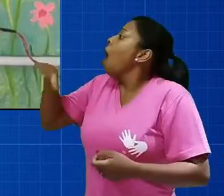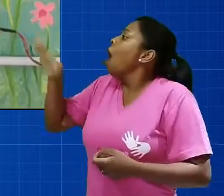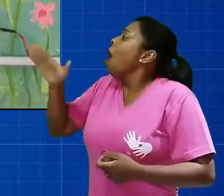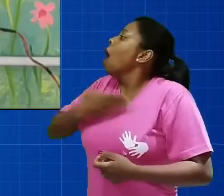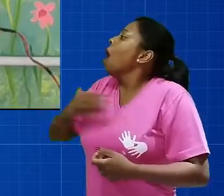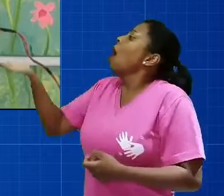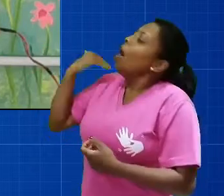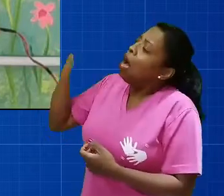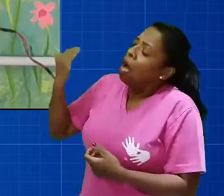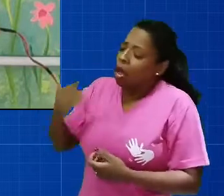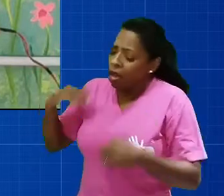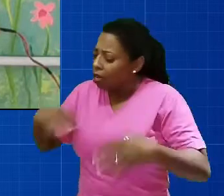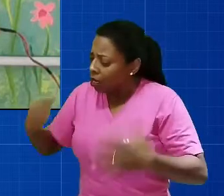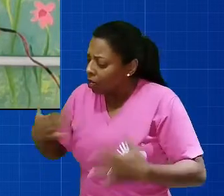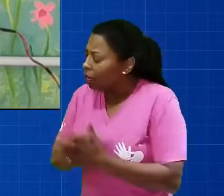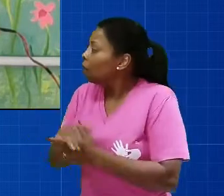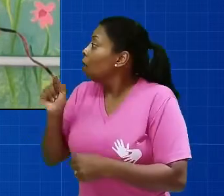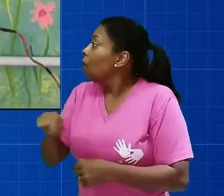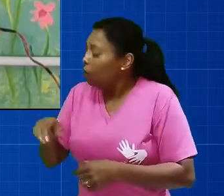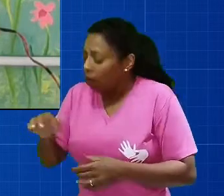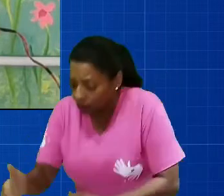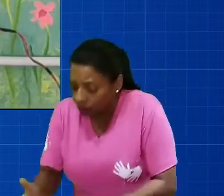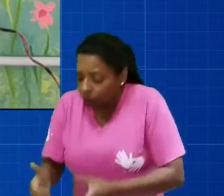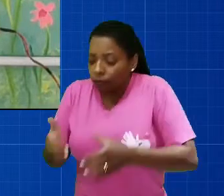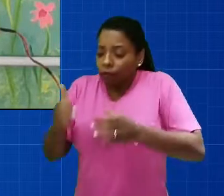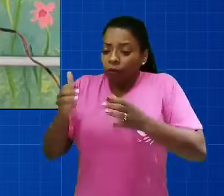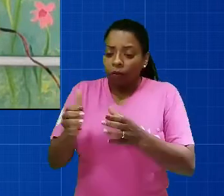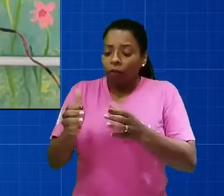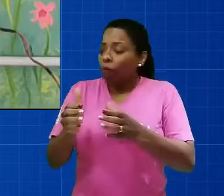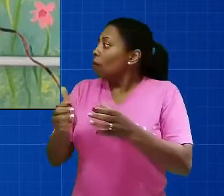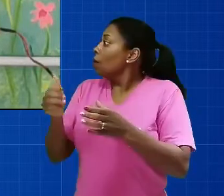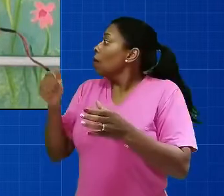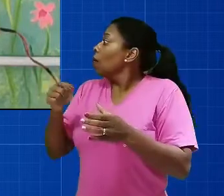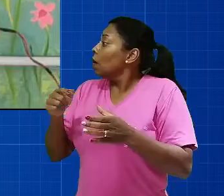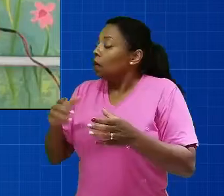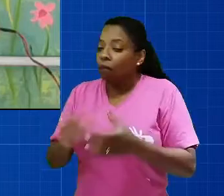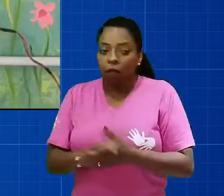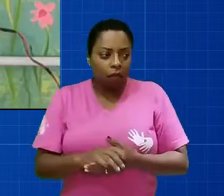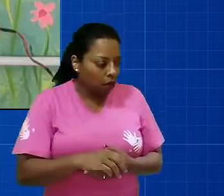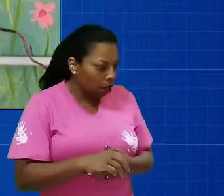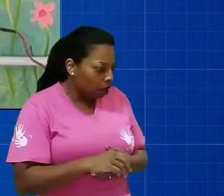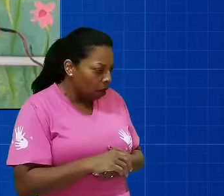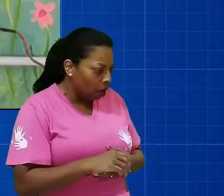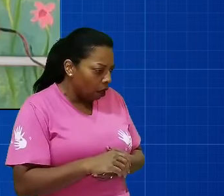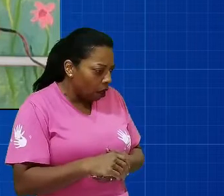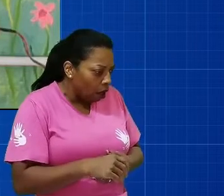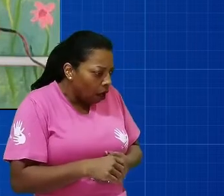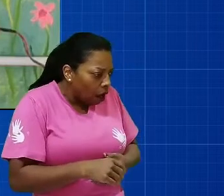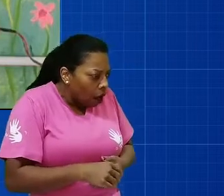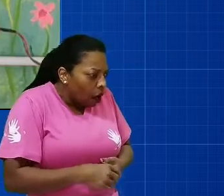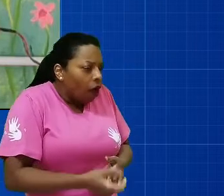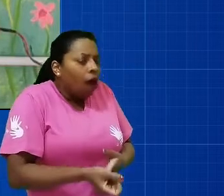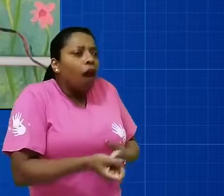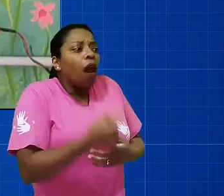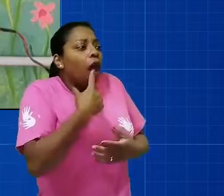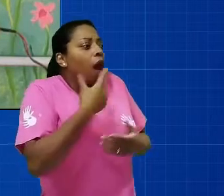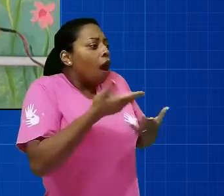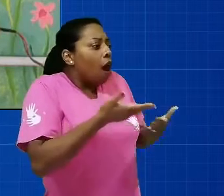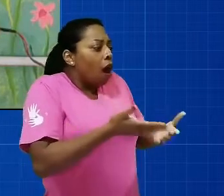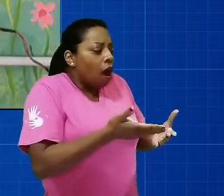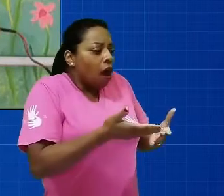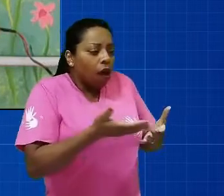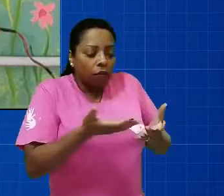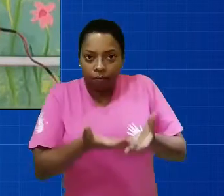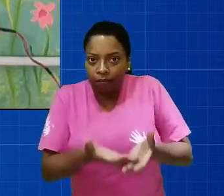Azan, venha te pedir depressa! Azan então veio correndo e olhou. Era